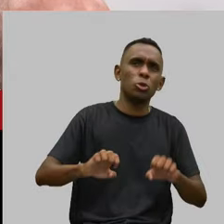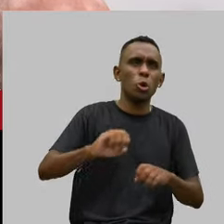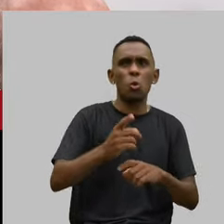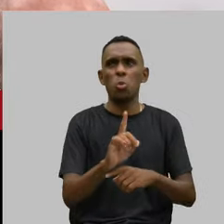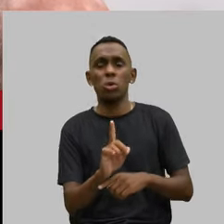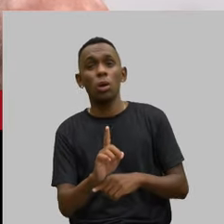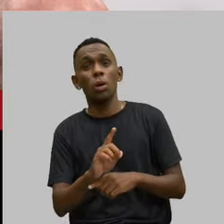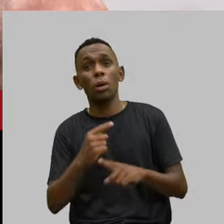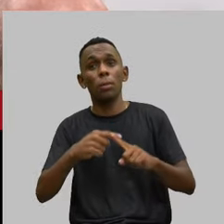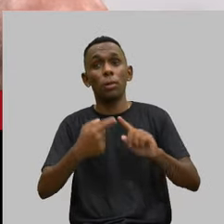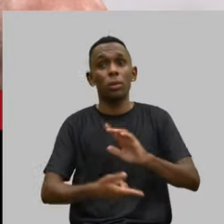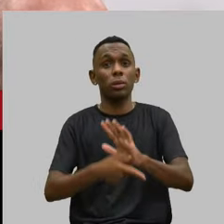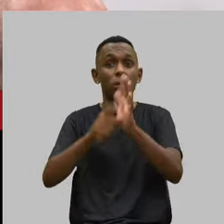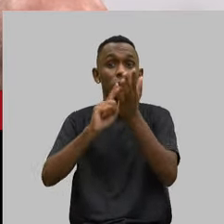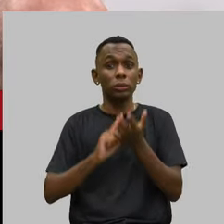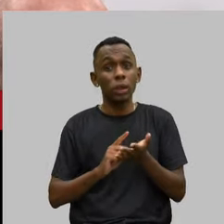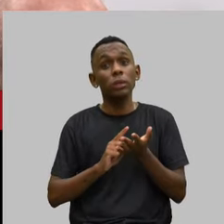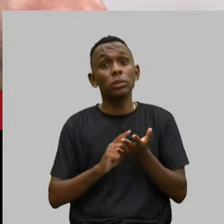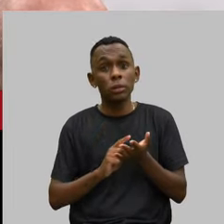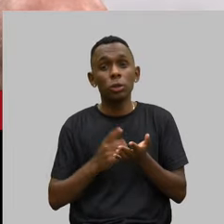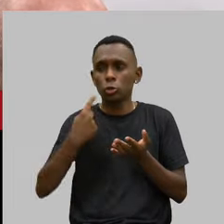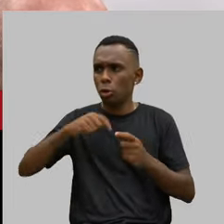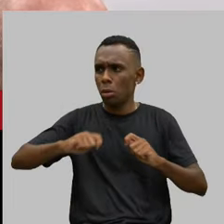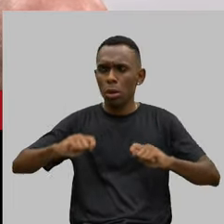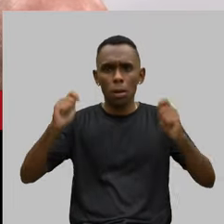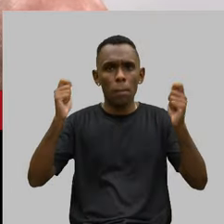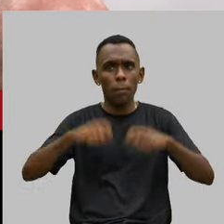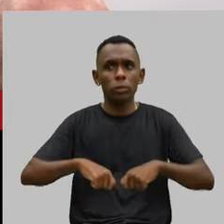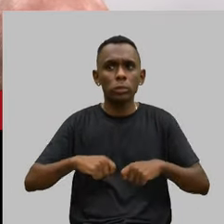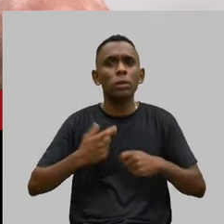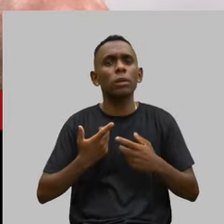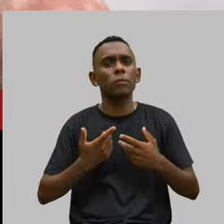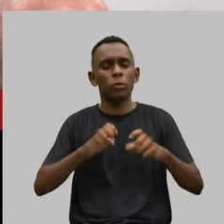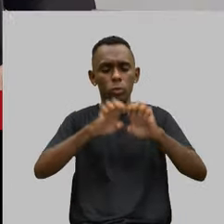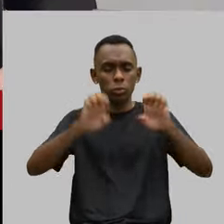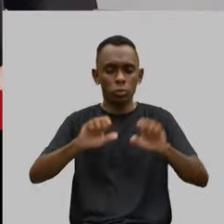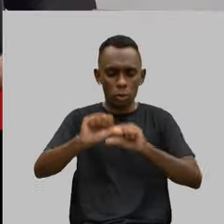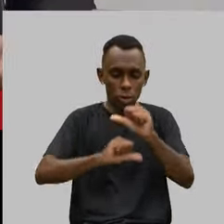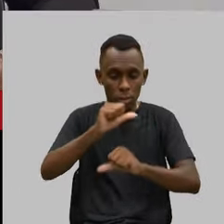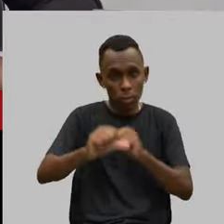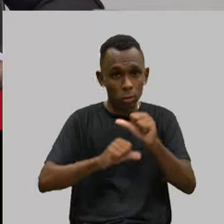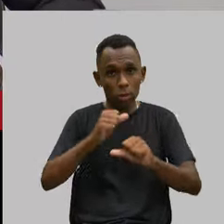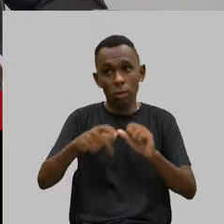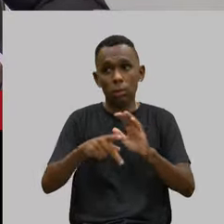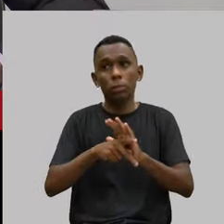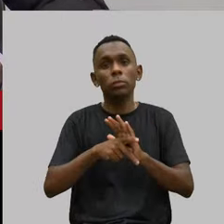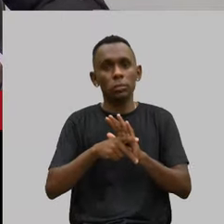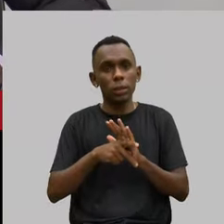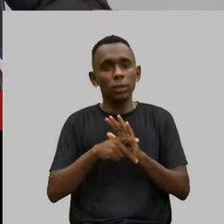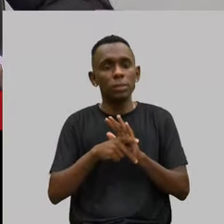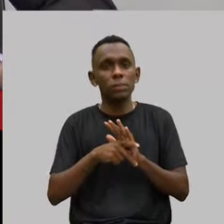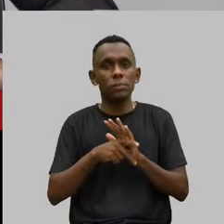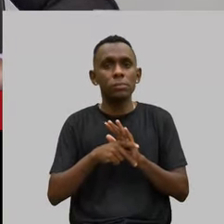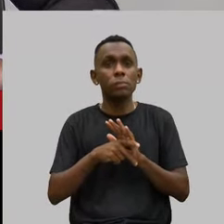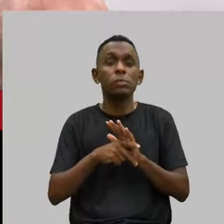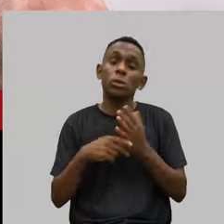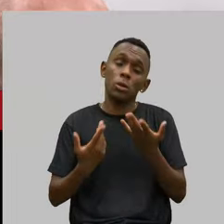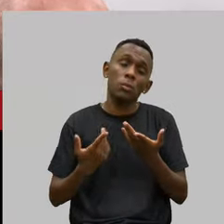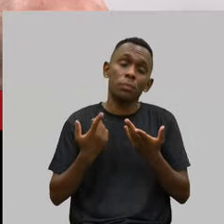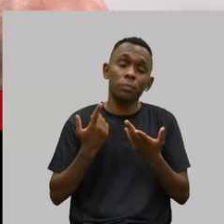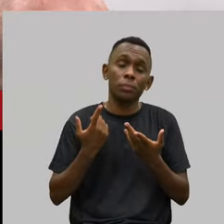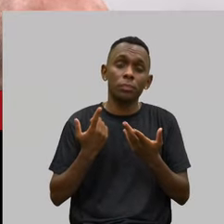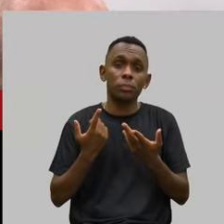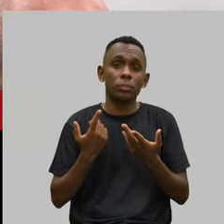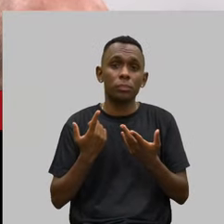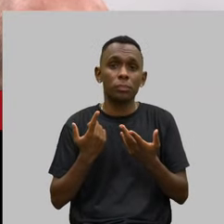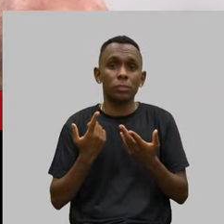previamente internamente nós temos condições de aprimorar o formato das nossas reuniões da Assembleia fiscaliza e uma vez que a